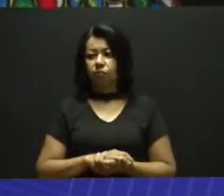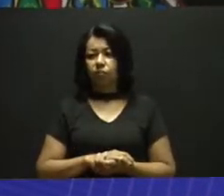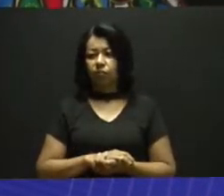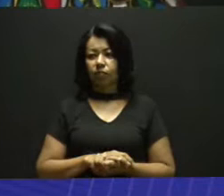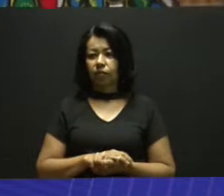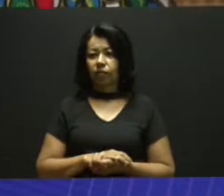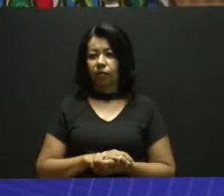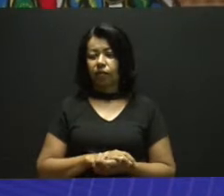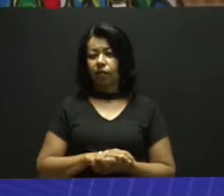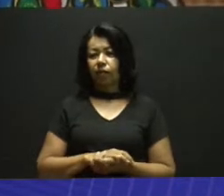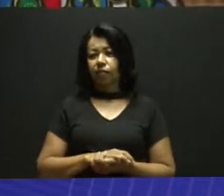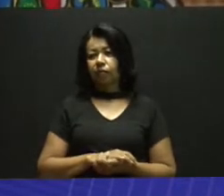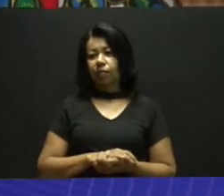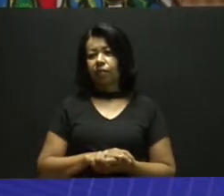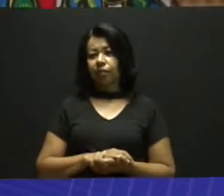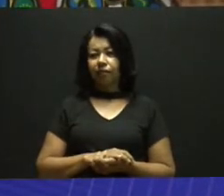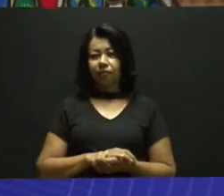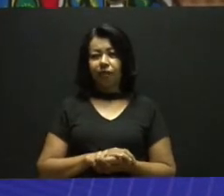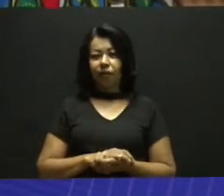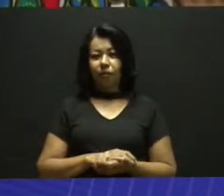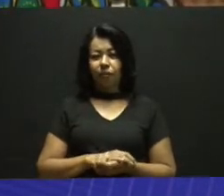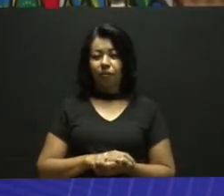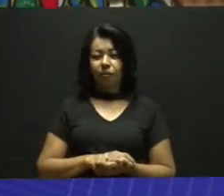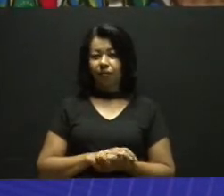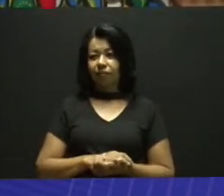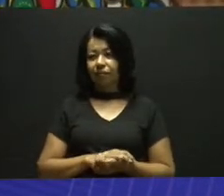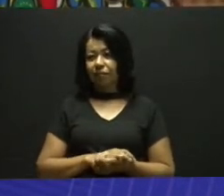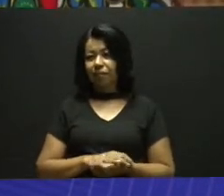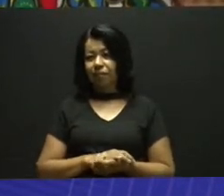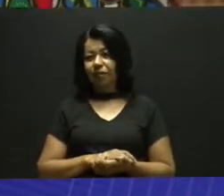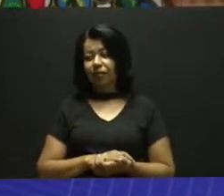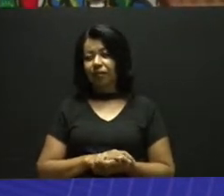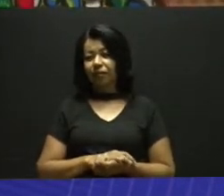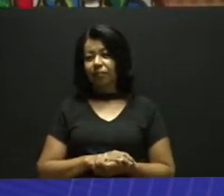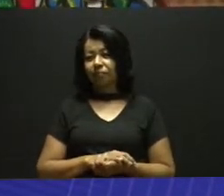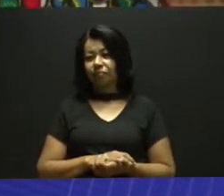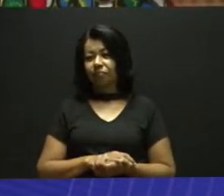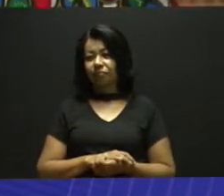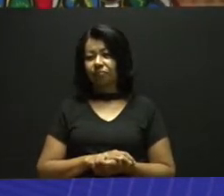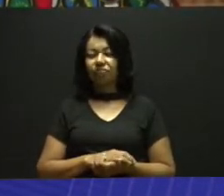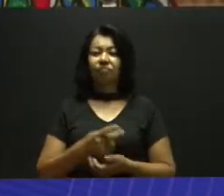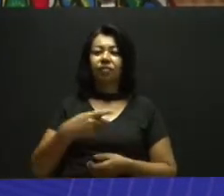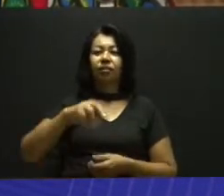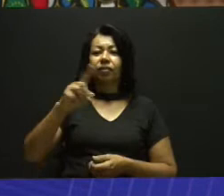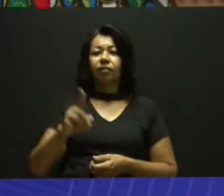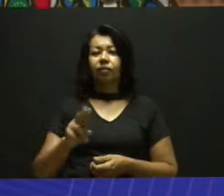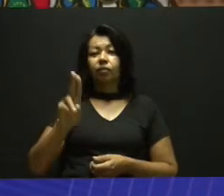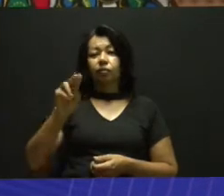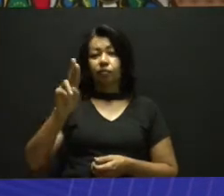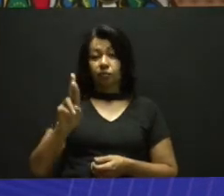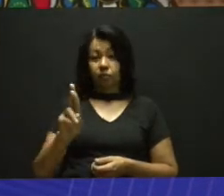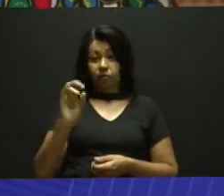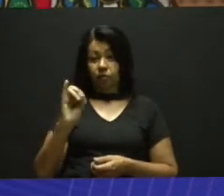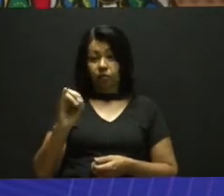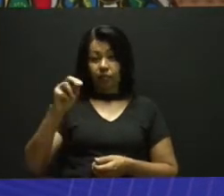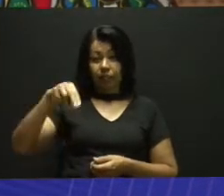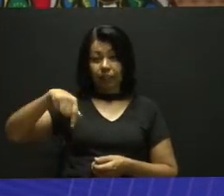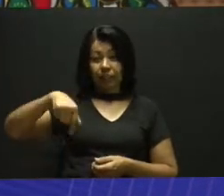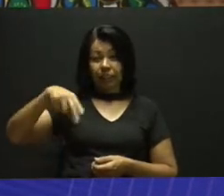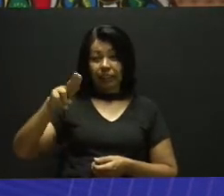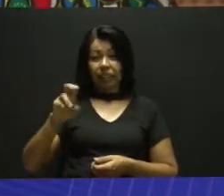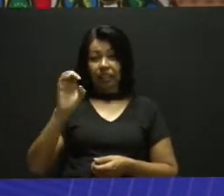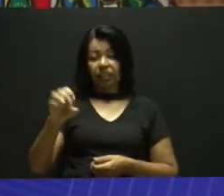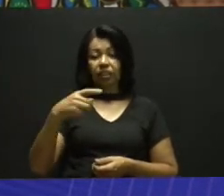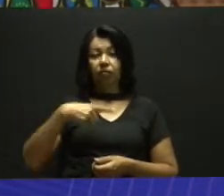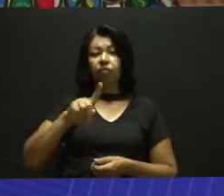musique no vietnã foi para a austrália prazo urik foi para a suíça foi